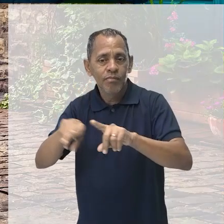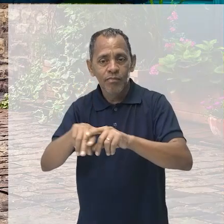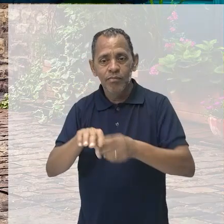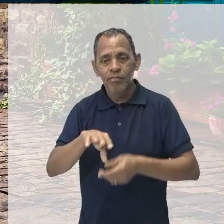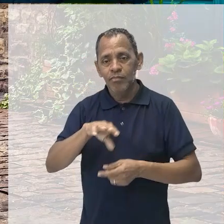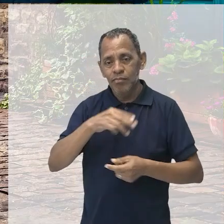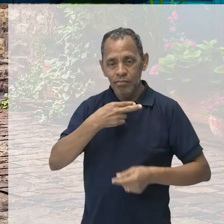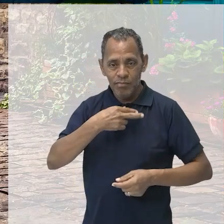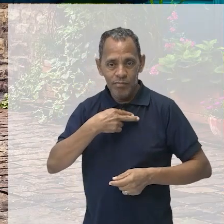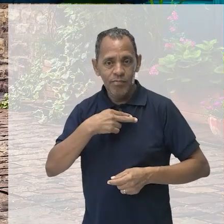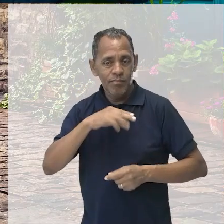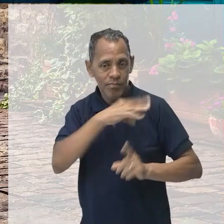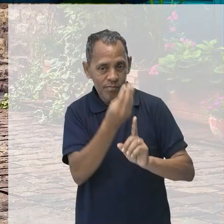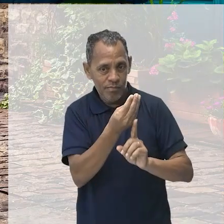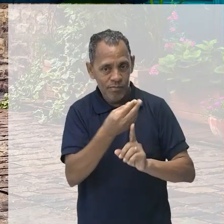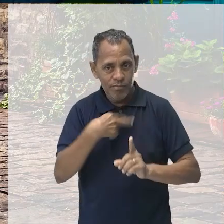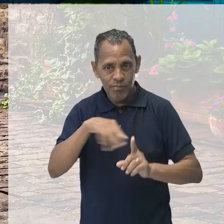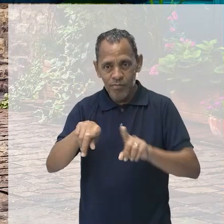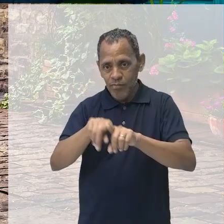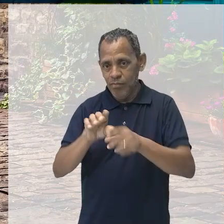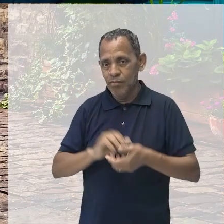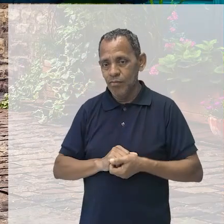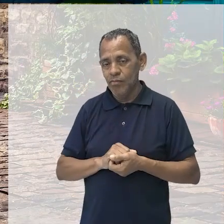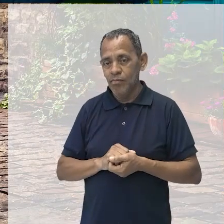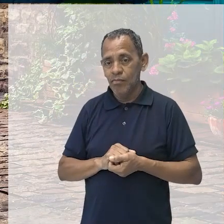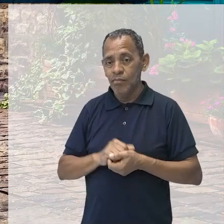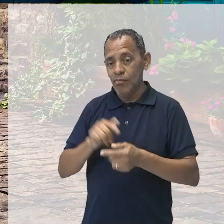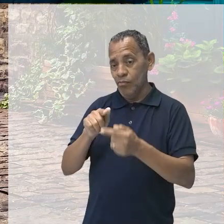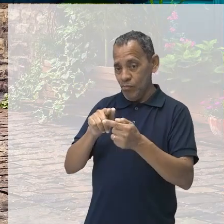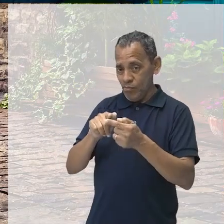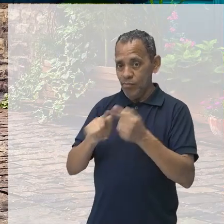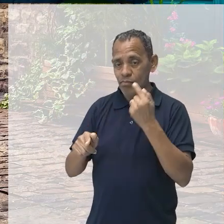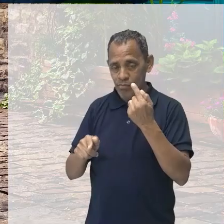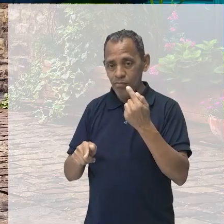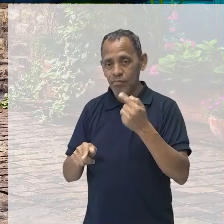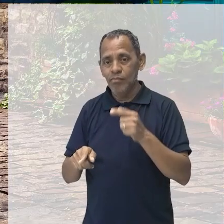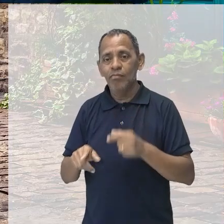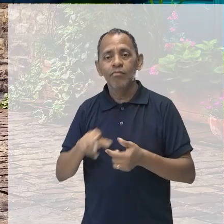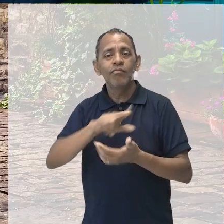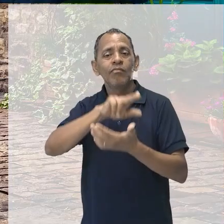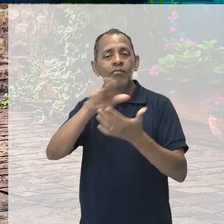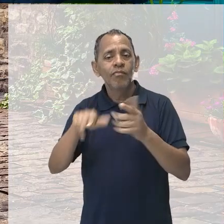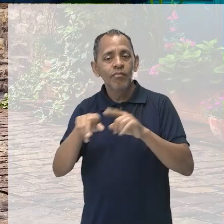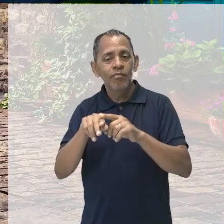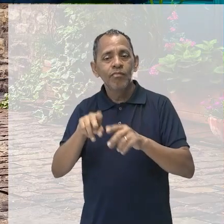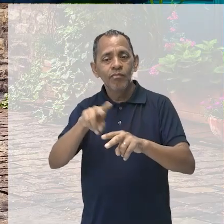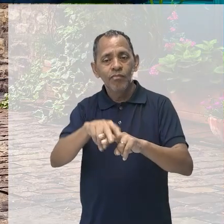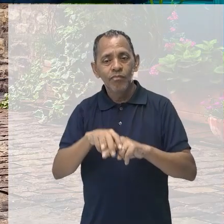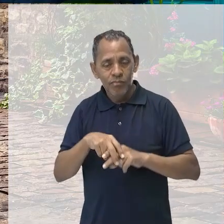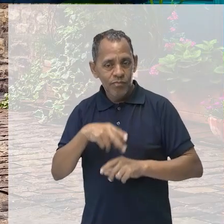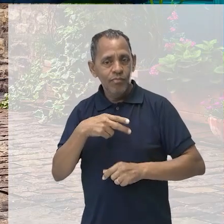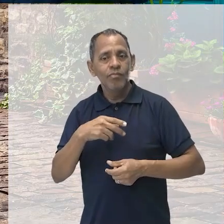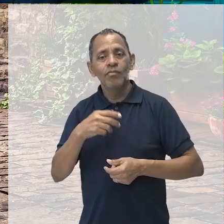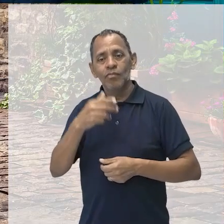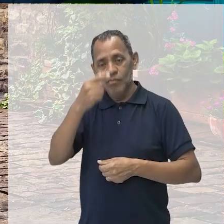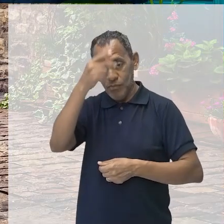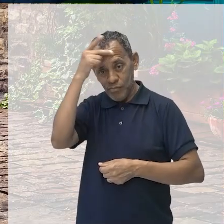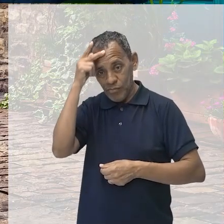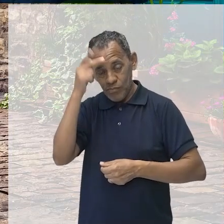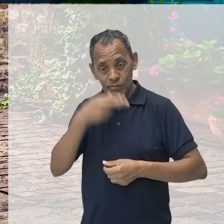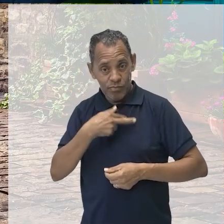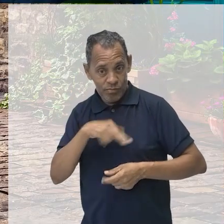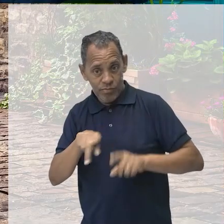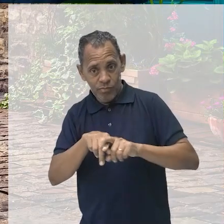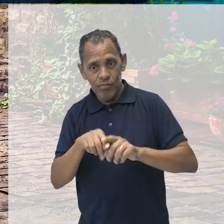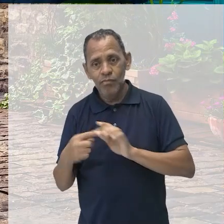Por essa razão, foi alvo de muitas críticas e proibições por parte dos religiosos. Suas